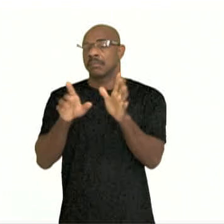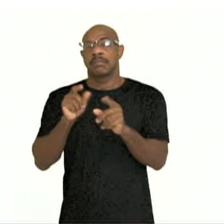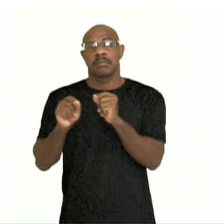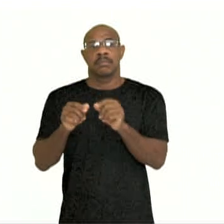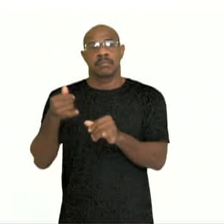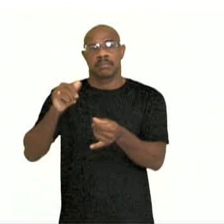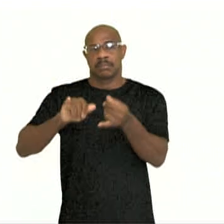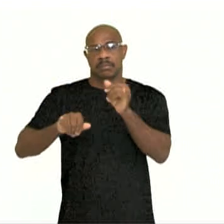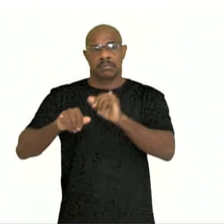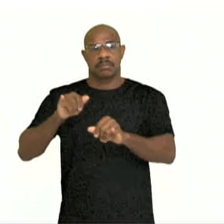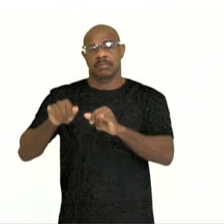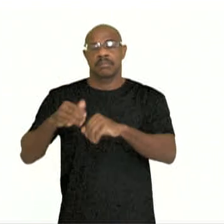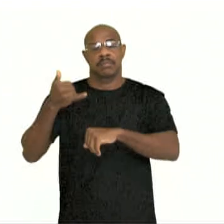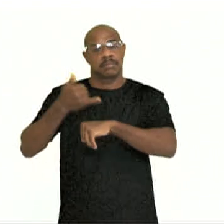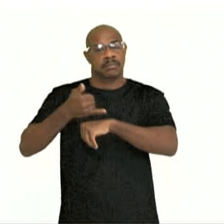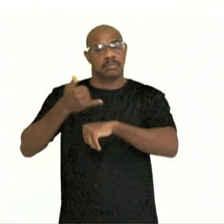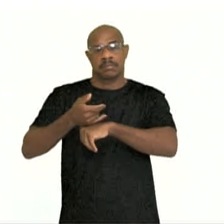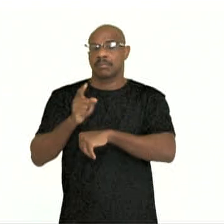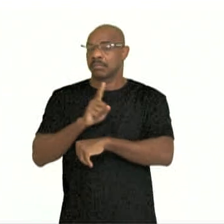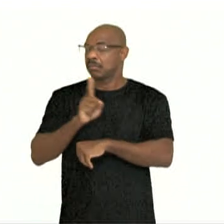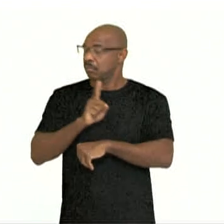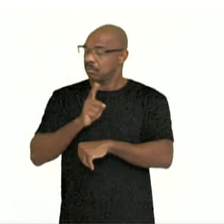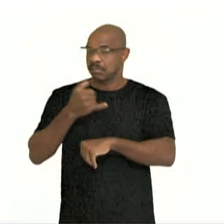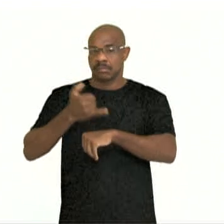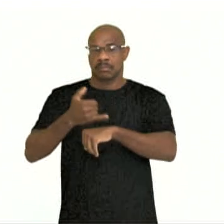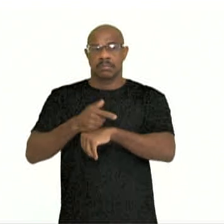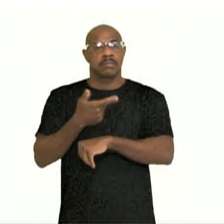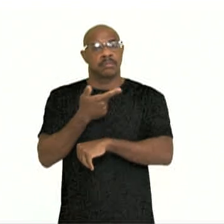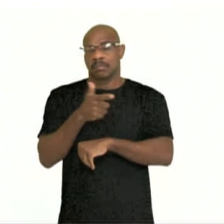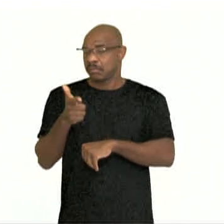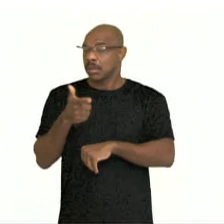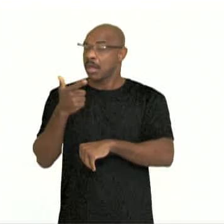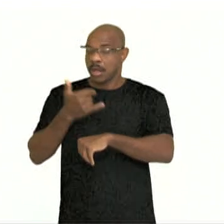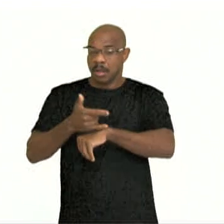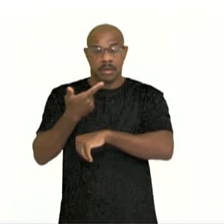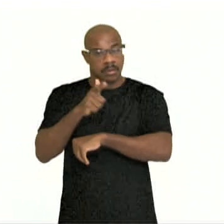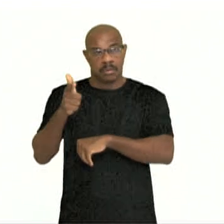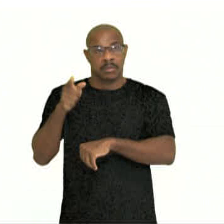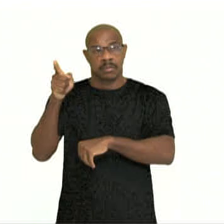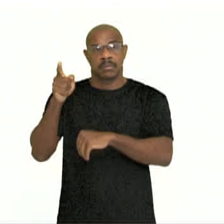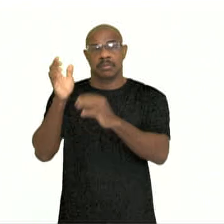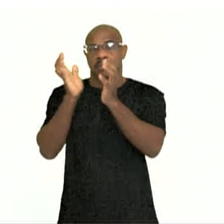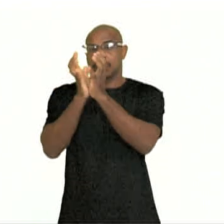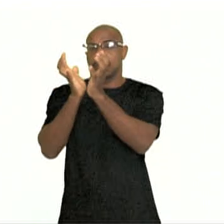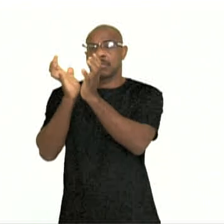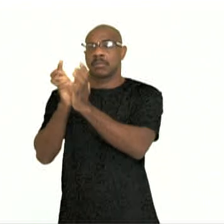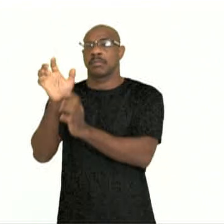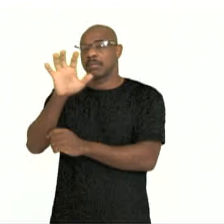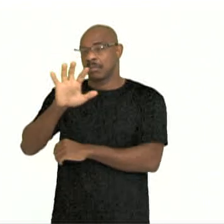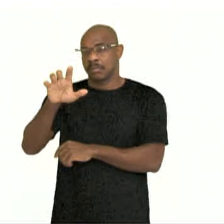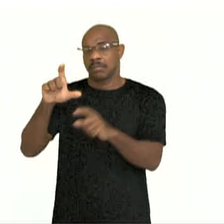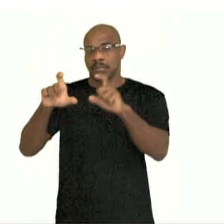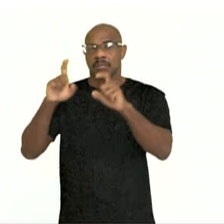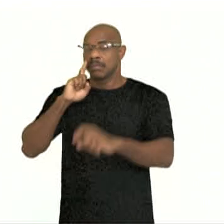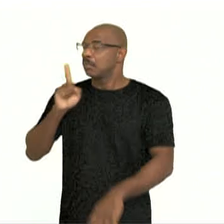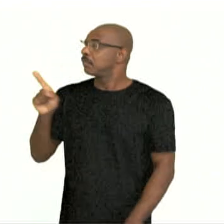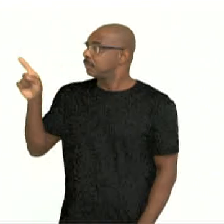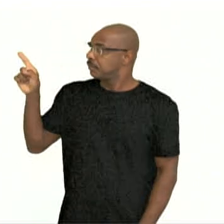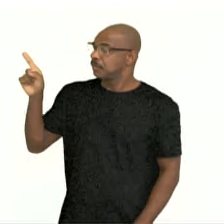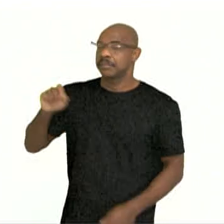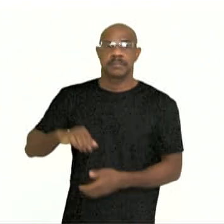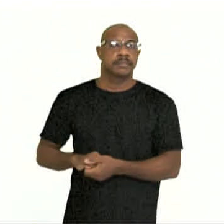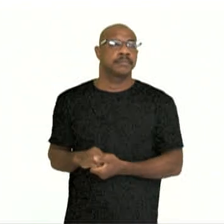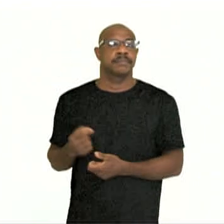elementos classificados como metais não, né? Os não metais. Aqui o carbono, silício, germânio, nitrogênio, fósforo,